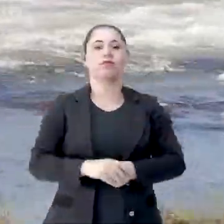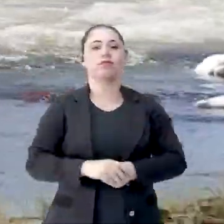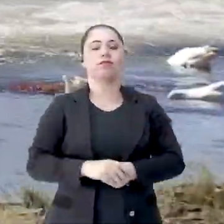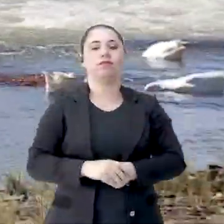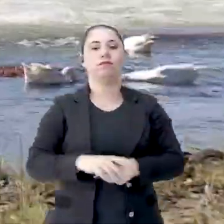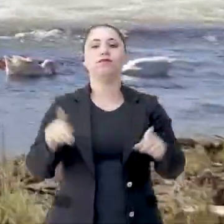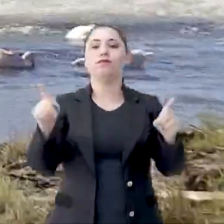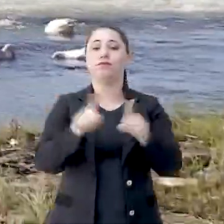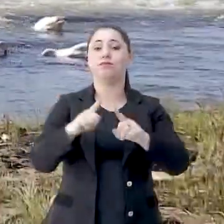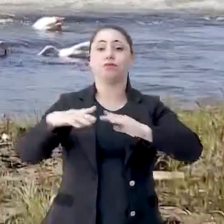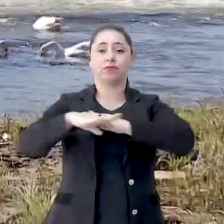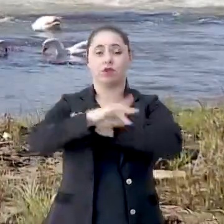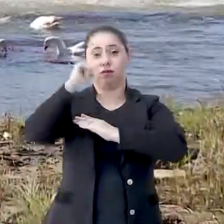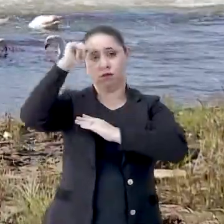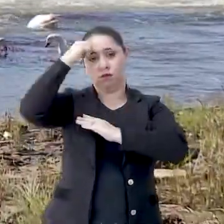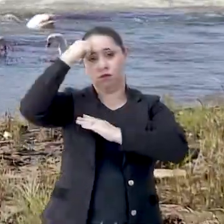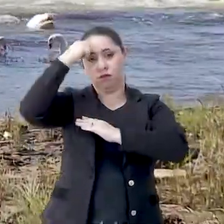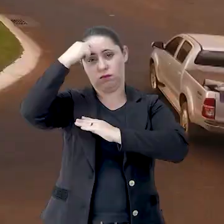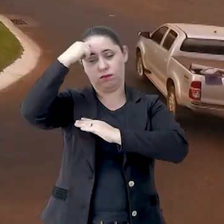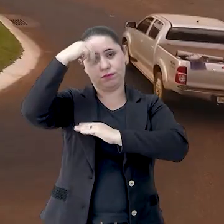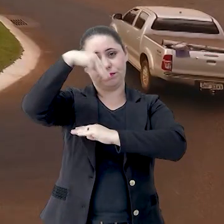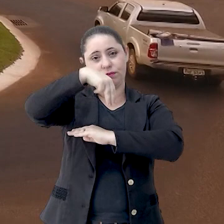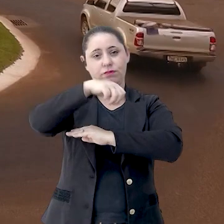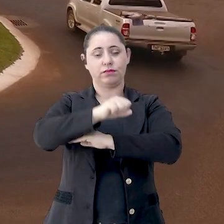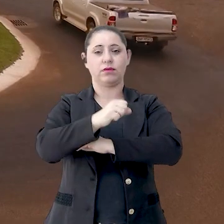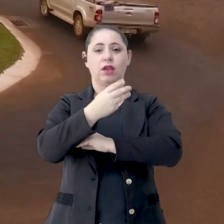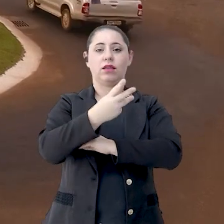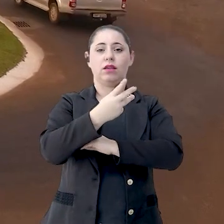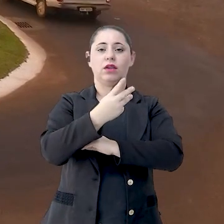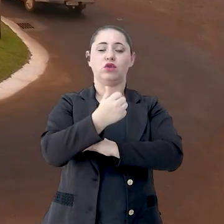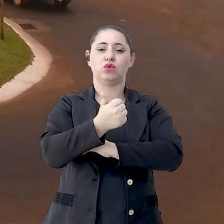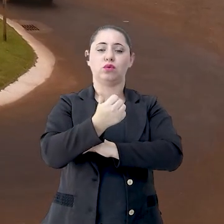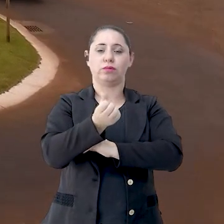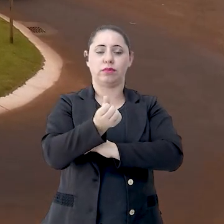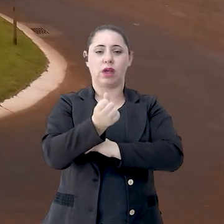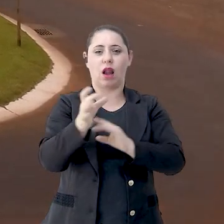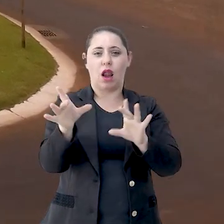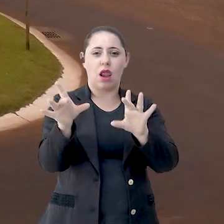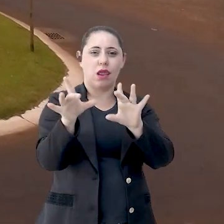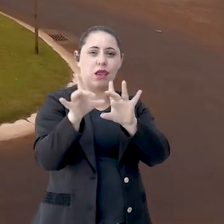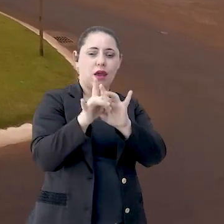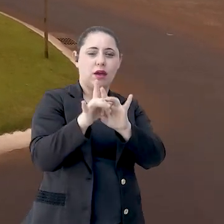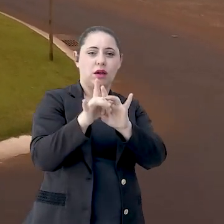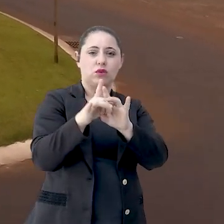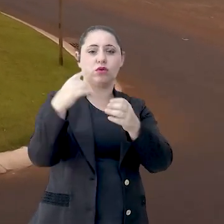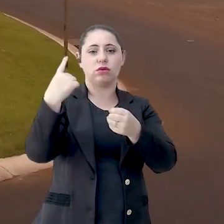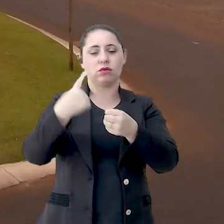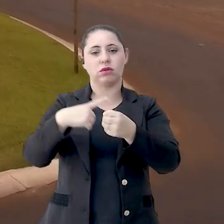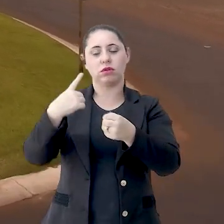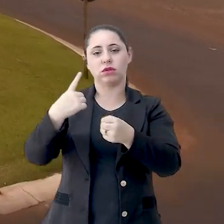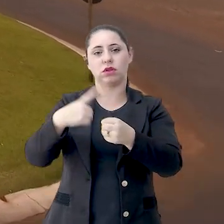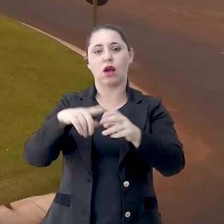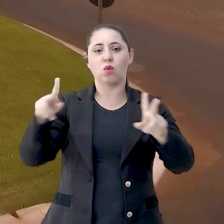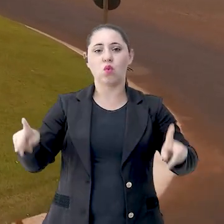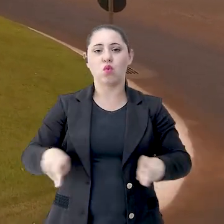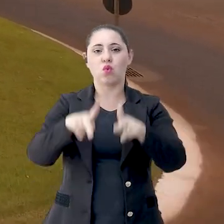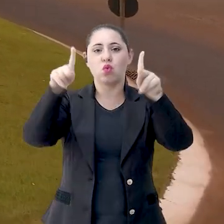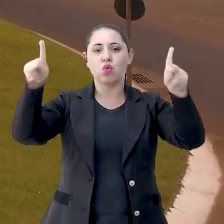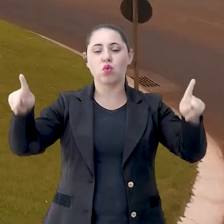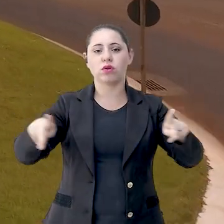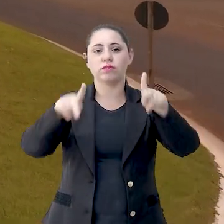das Águas. Costa Rica vai ser beneficiada com a concessão dos 219 quilômetros da